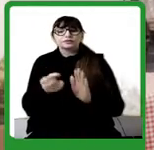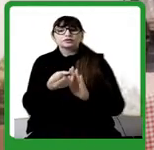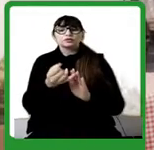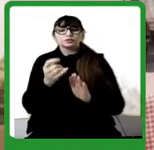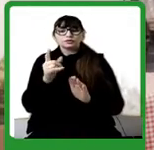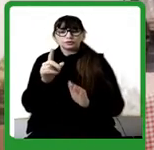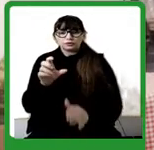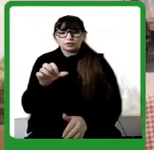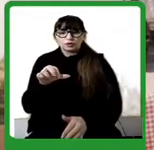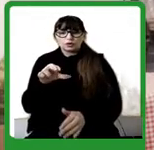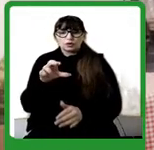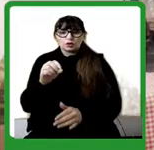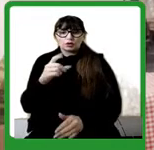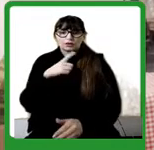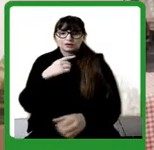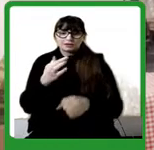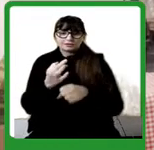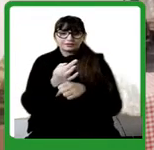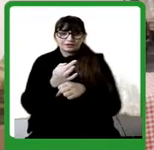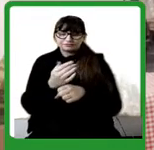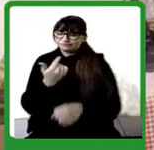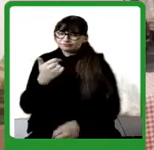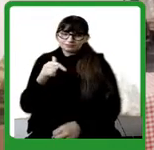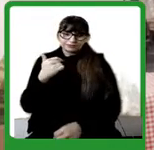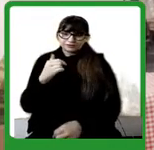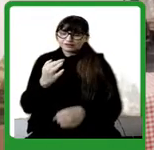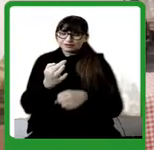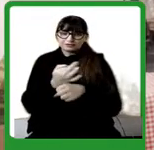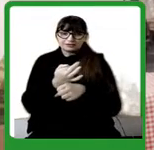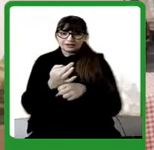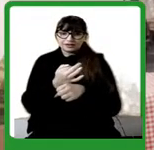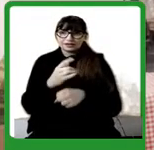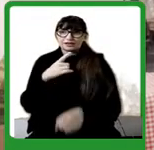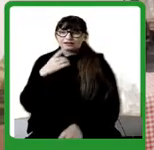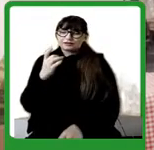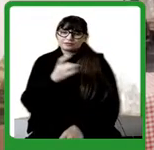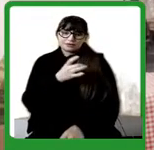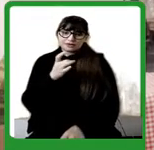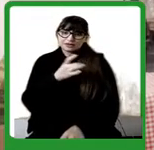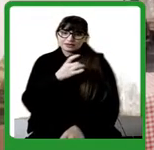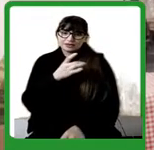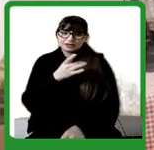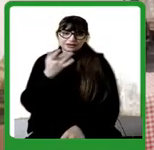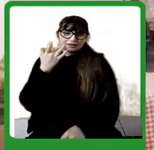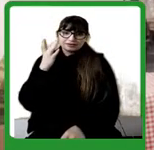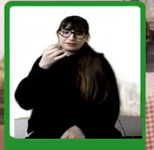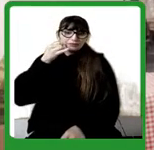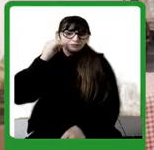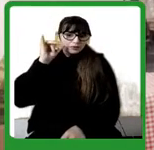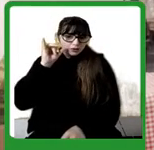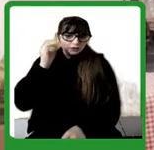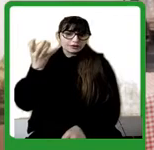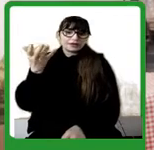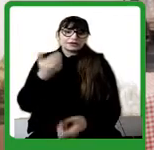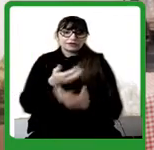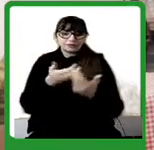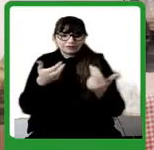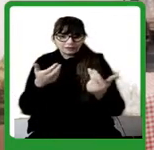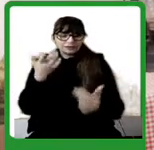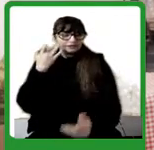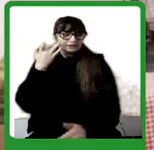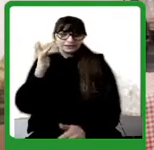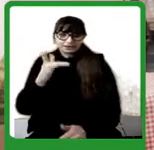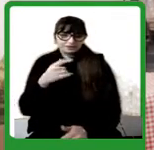tira férias. Não tira férias. Colono não tira férias, sabe por quê? Porque ele tem medo, ele não sabe com quem deixar os gados, ele não sabe com quem deixar as coisas. É